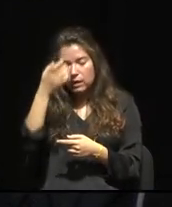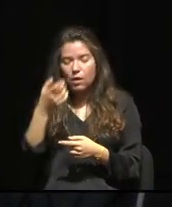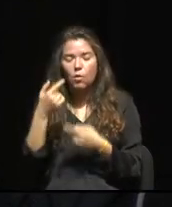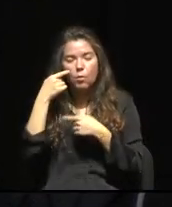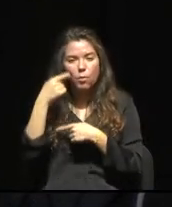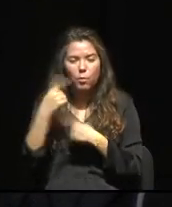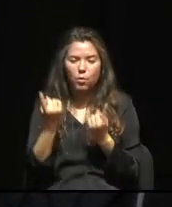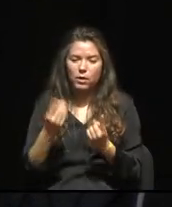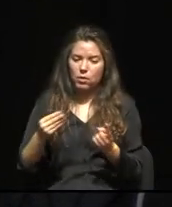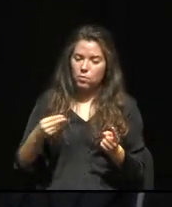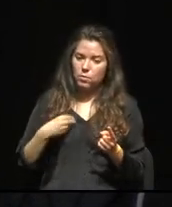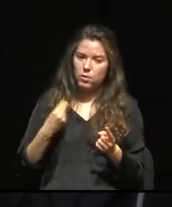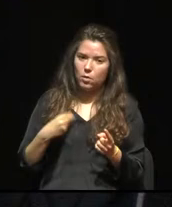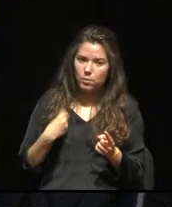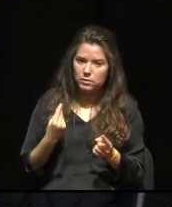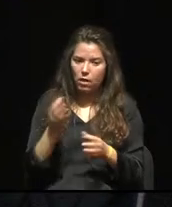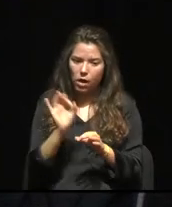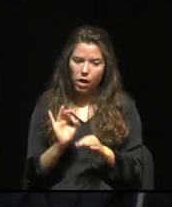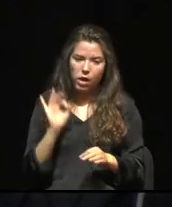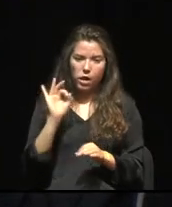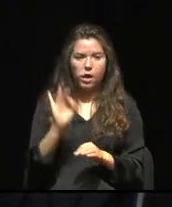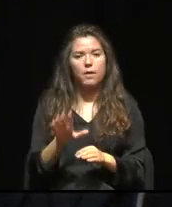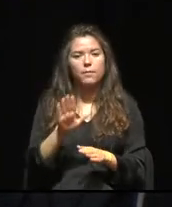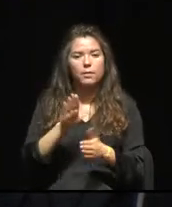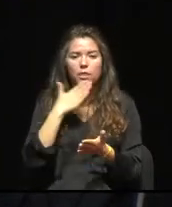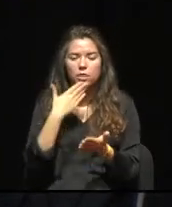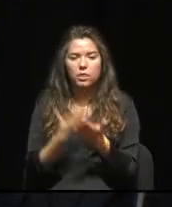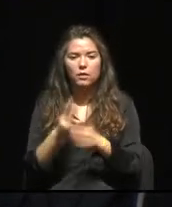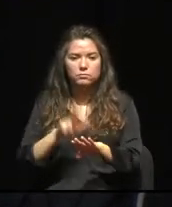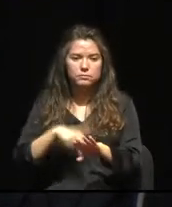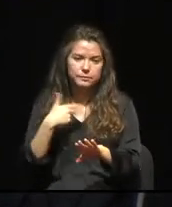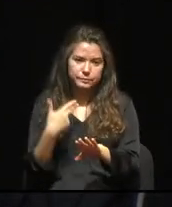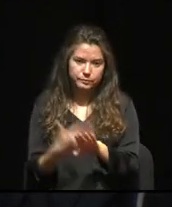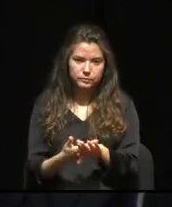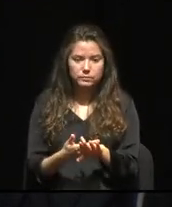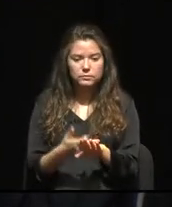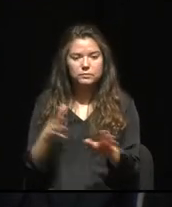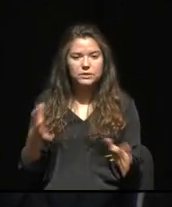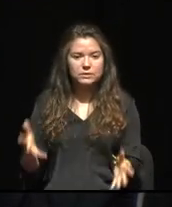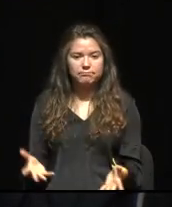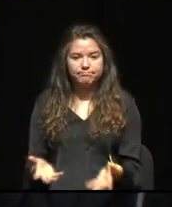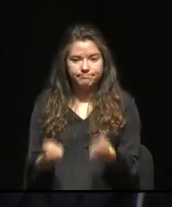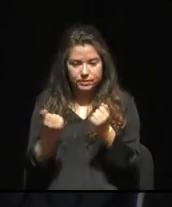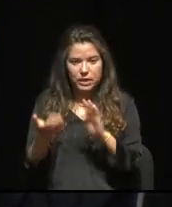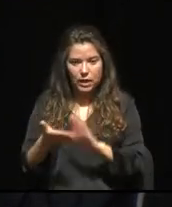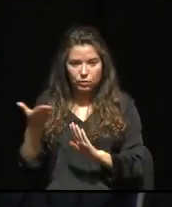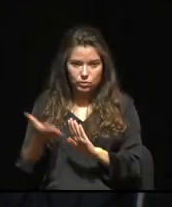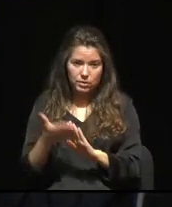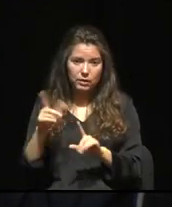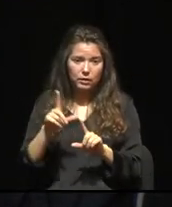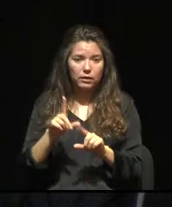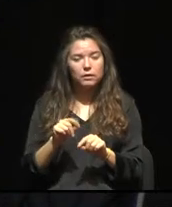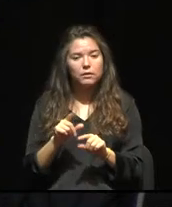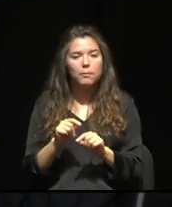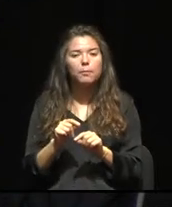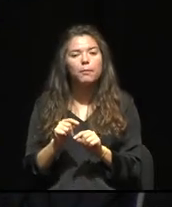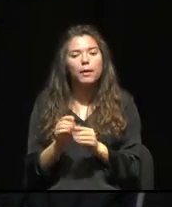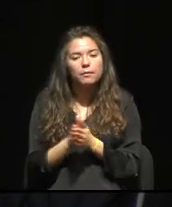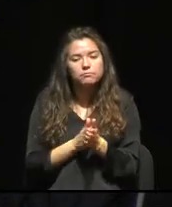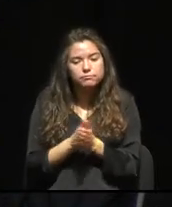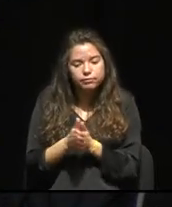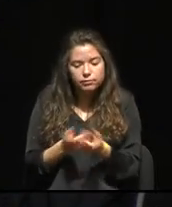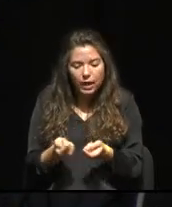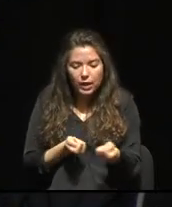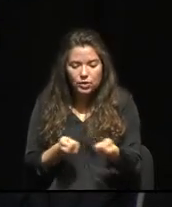suas preocupações e contributos reforçando a urgência da reabilitação tendo com premissa a gestão e usufruto